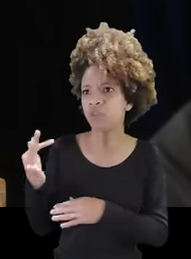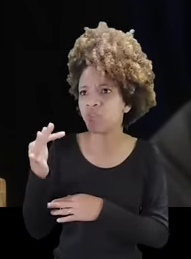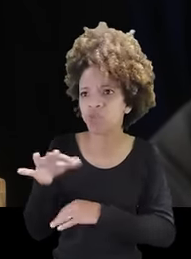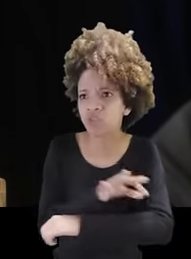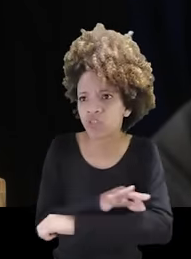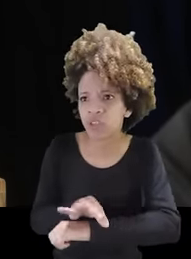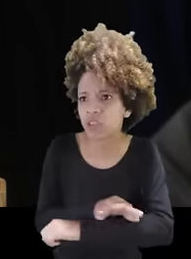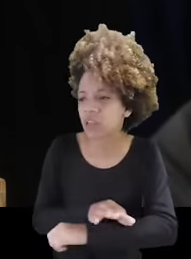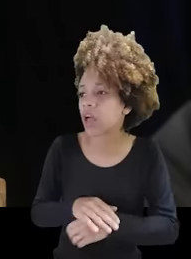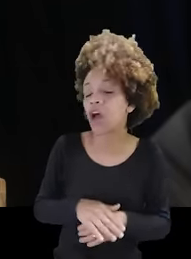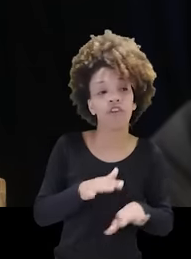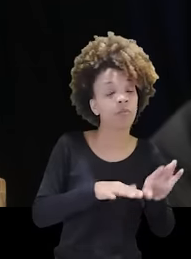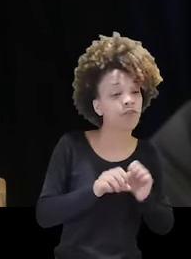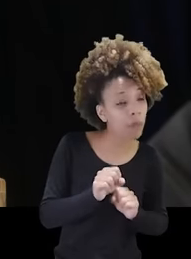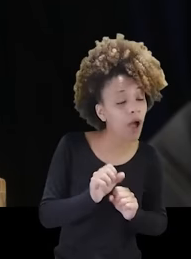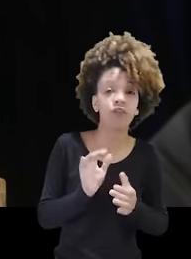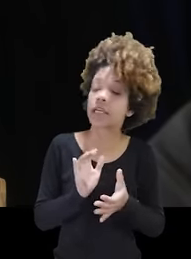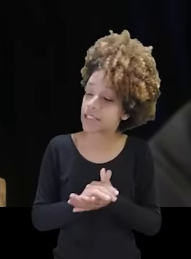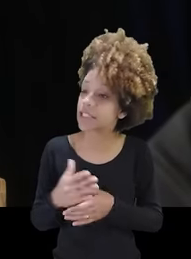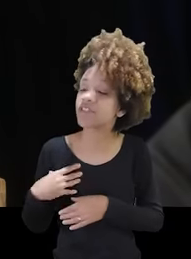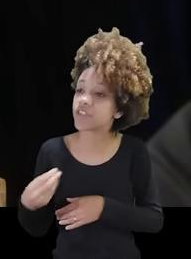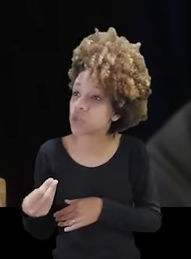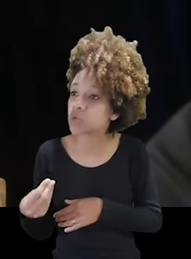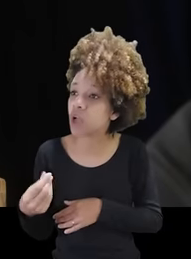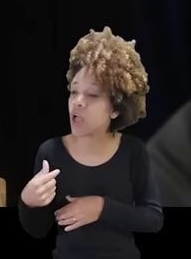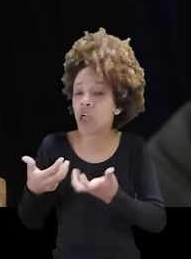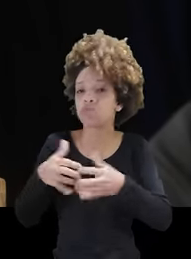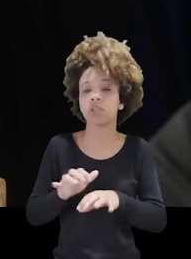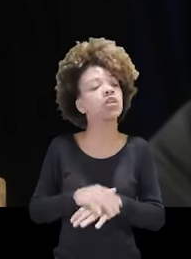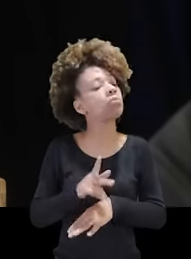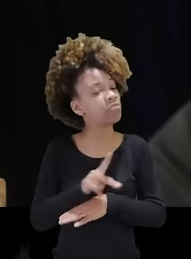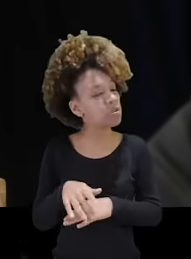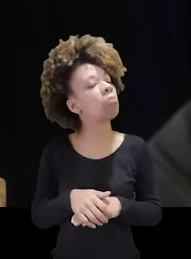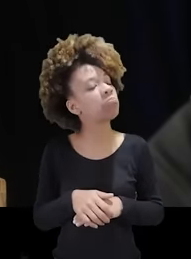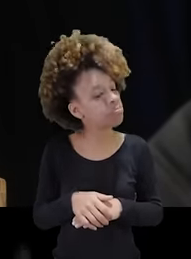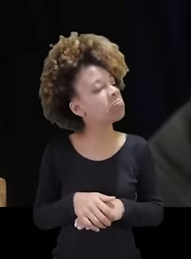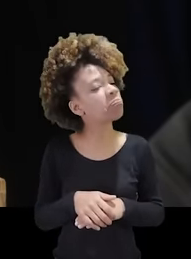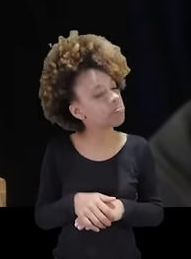do Futuro de arquiteto ela tipo Ai eu vou me formar e vou me casar e aí eu não vou exercer